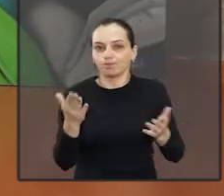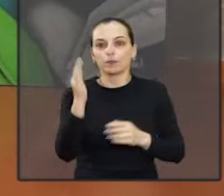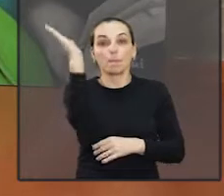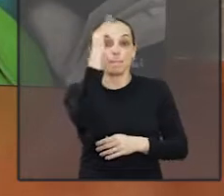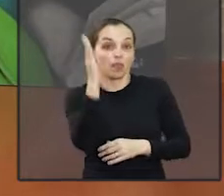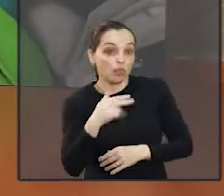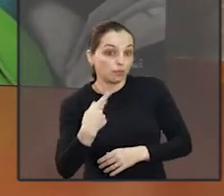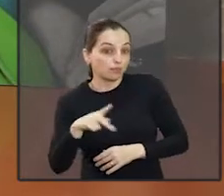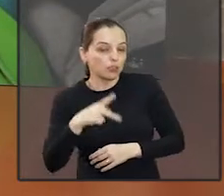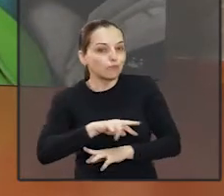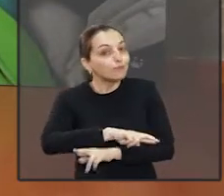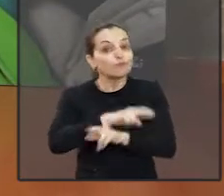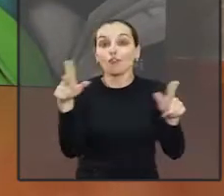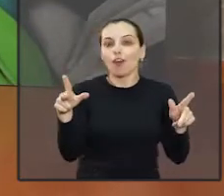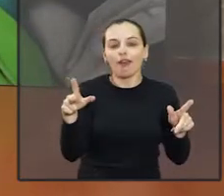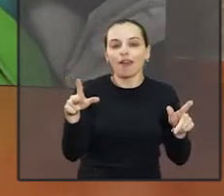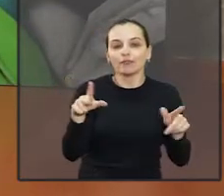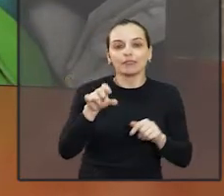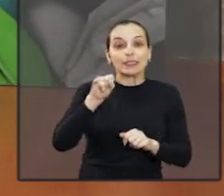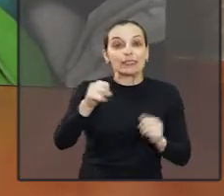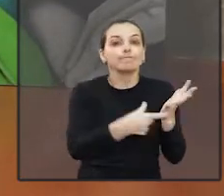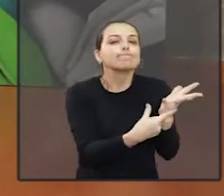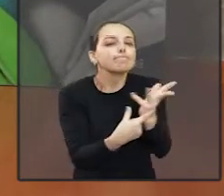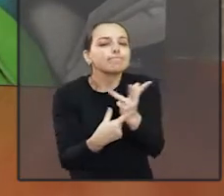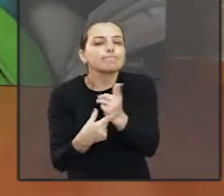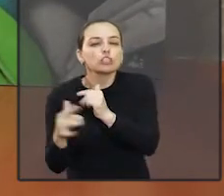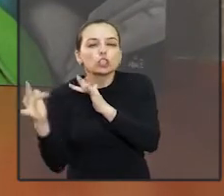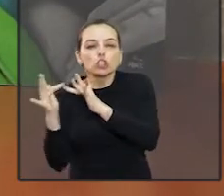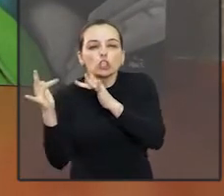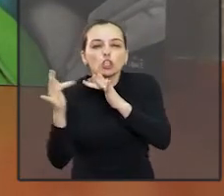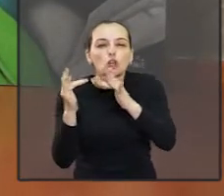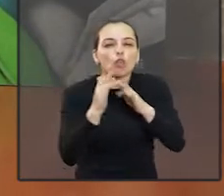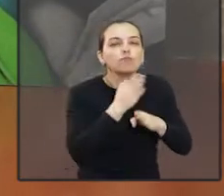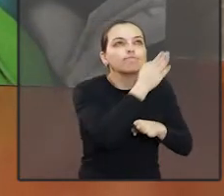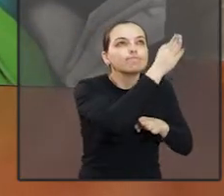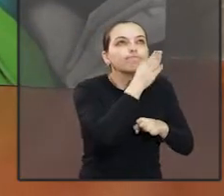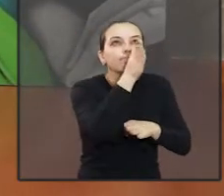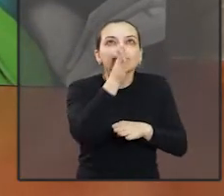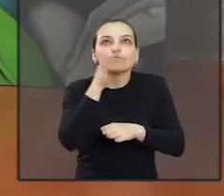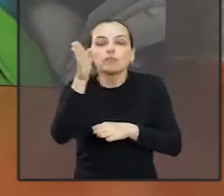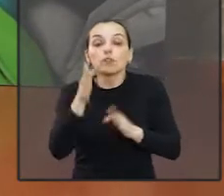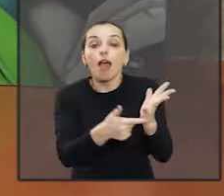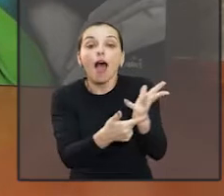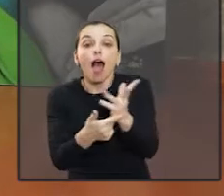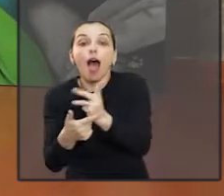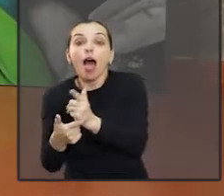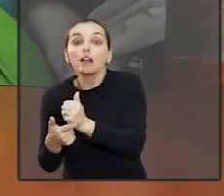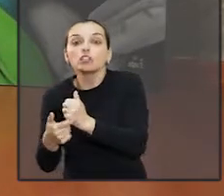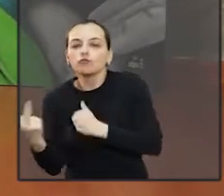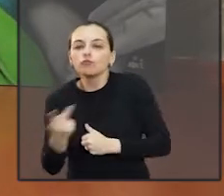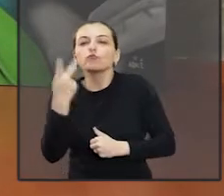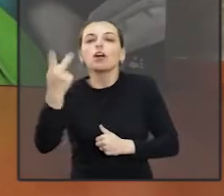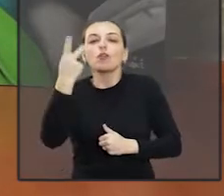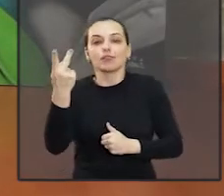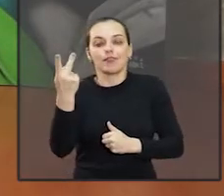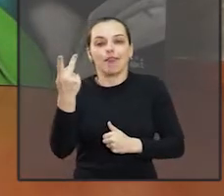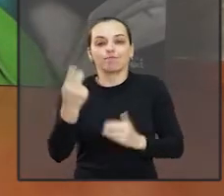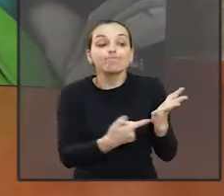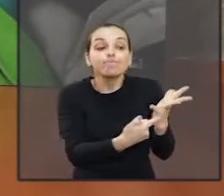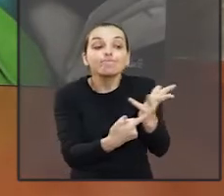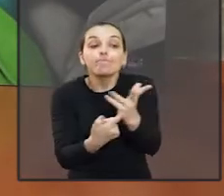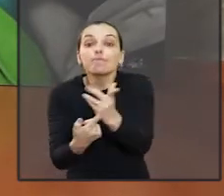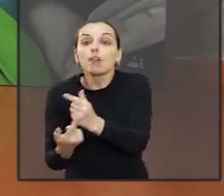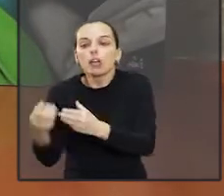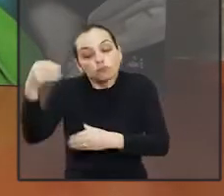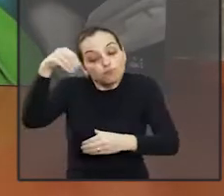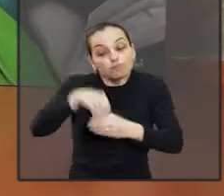crescer em contato com a arte de uma forma muito diferente do que a gente tem aqui. E isso vai gerar, consequentemente, uma valorização,